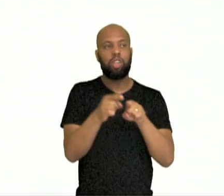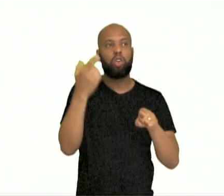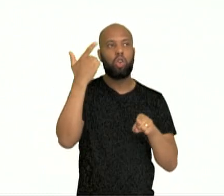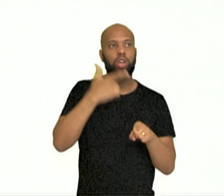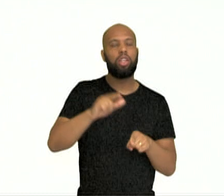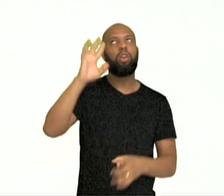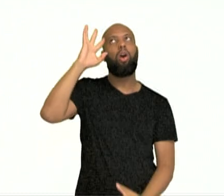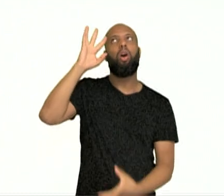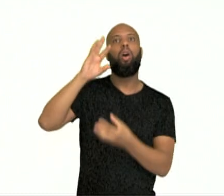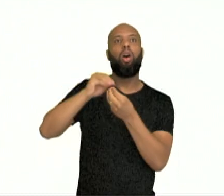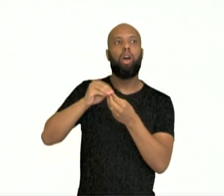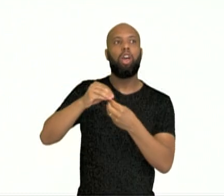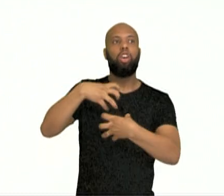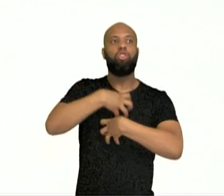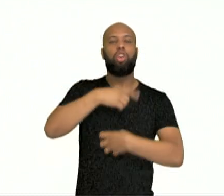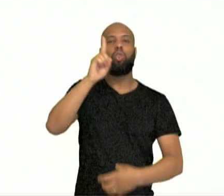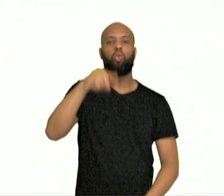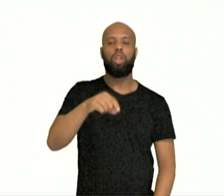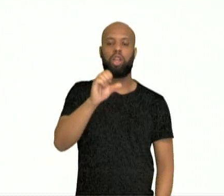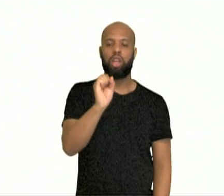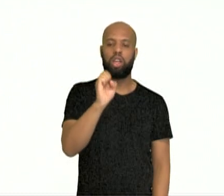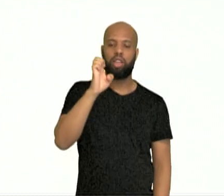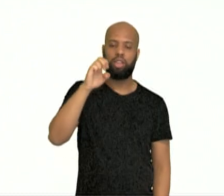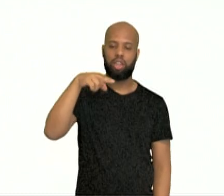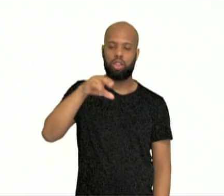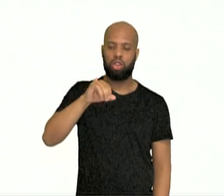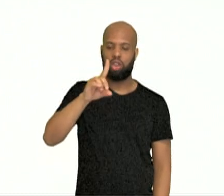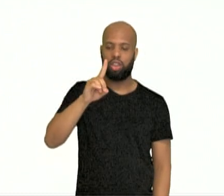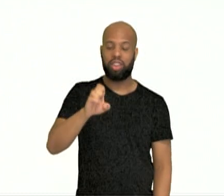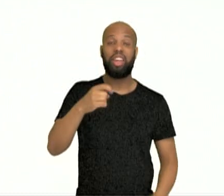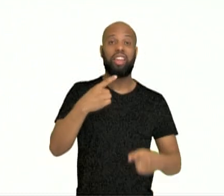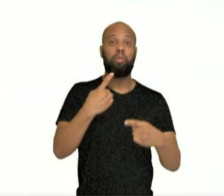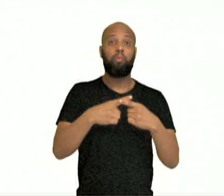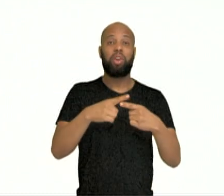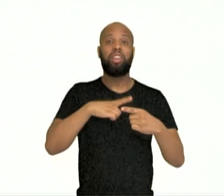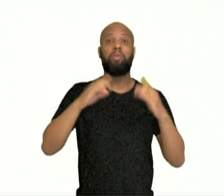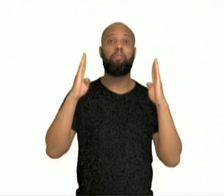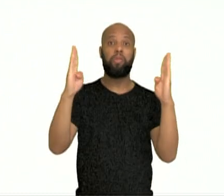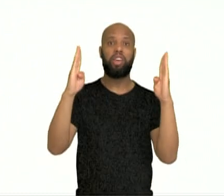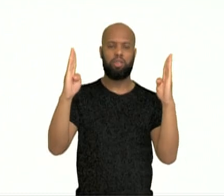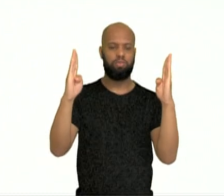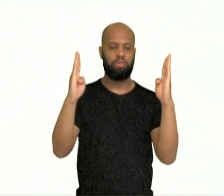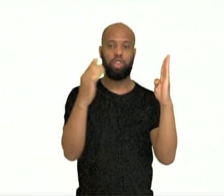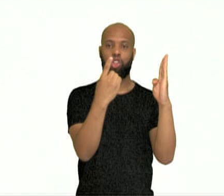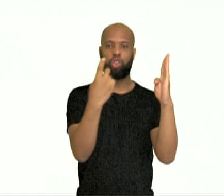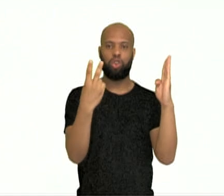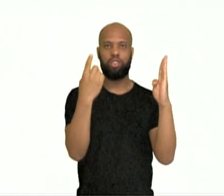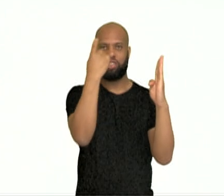gente a compreender ela como uma senoide, porque ela tem um período e esse período de 12 horas.